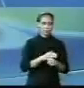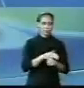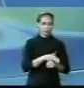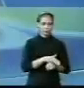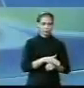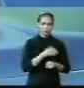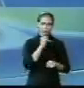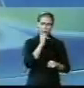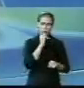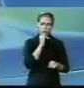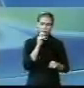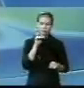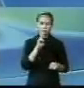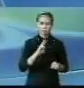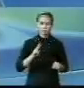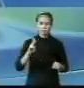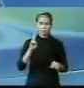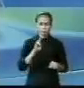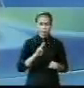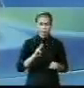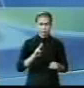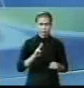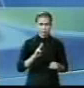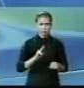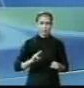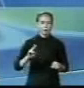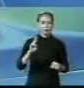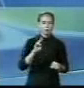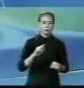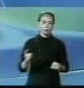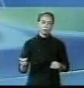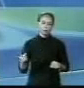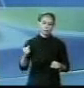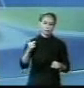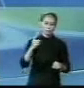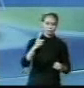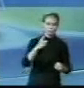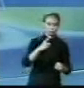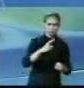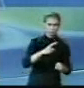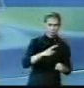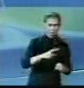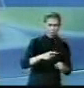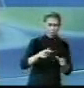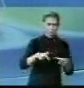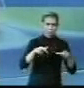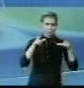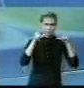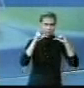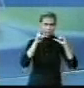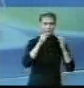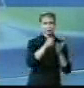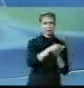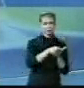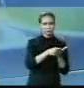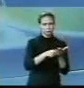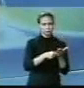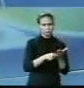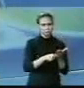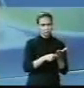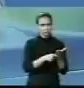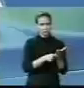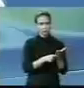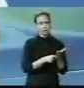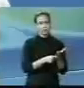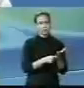Uniteams também. O servidor da Uniteams devolve ao servidor de proxy todas as páginas, imagens, textos, tudo que tem lá dentro, e esse